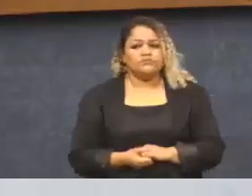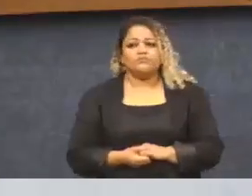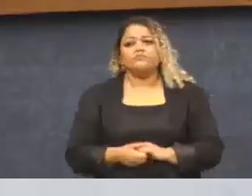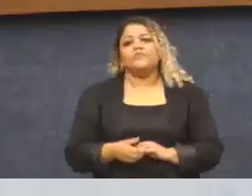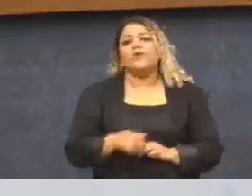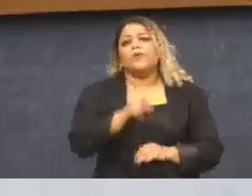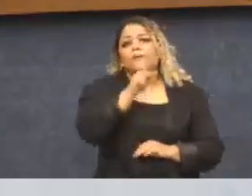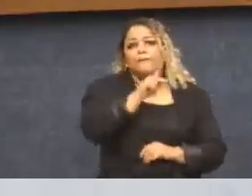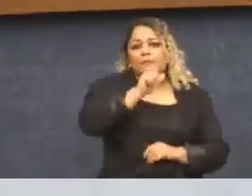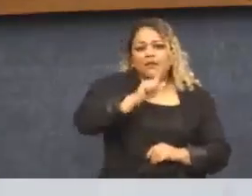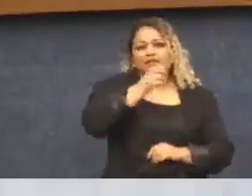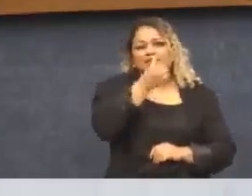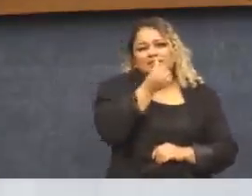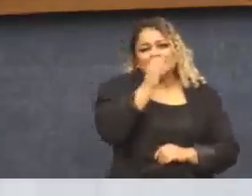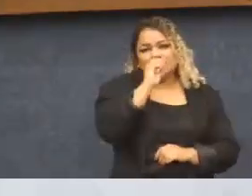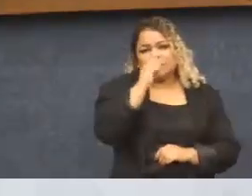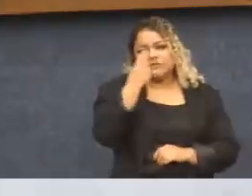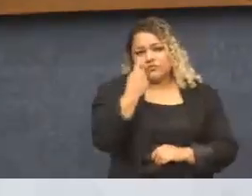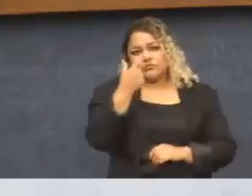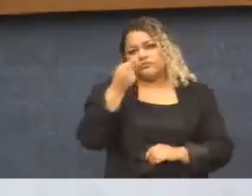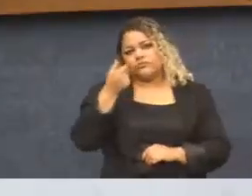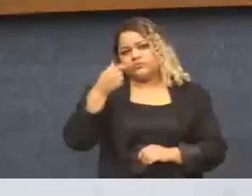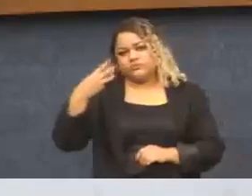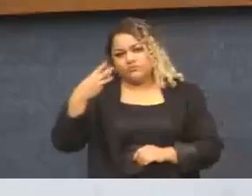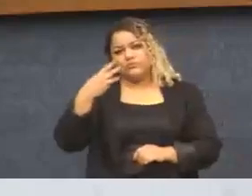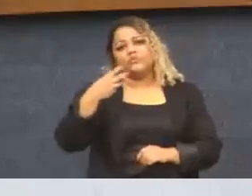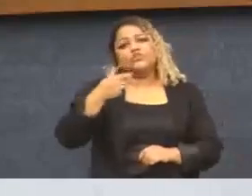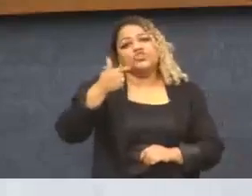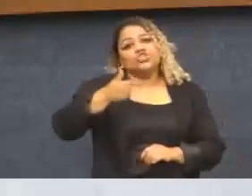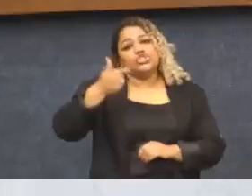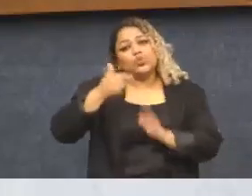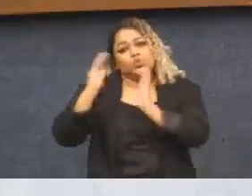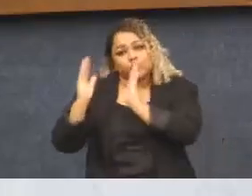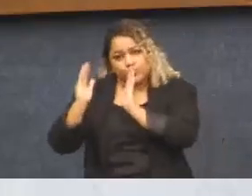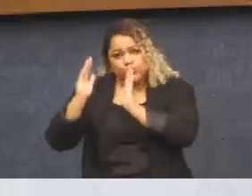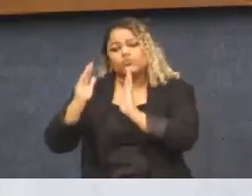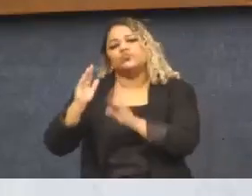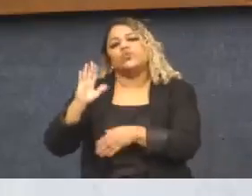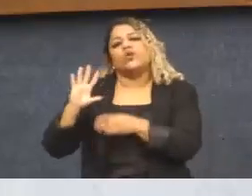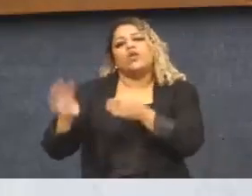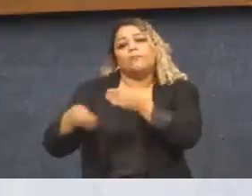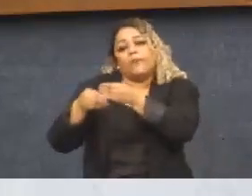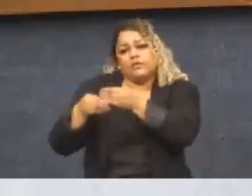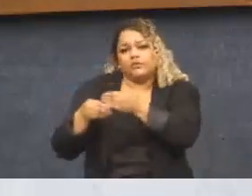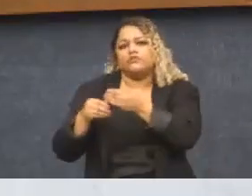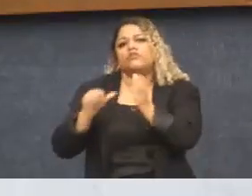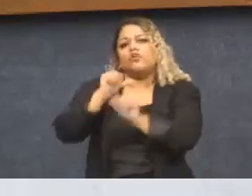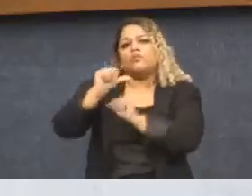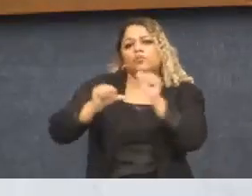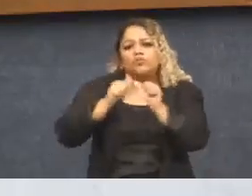Projeto de Lei 601/2023, segundo turno, emenda altera a Lei de número